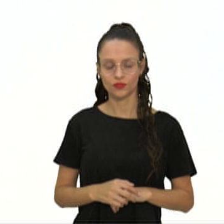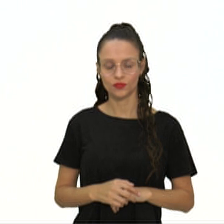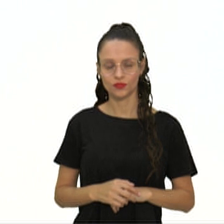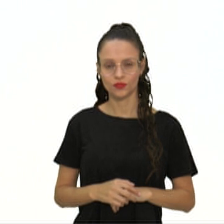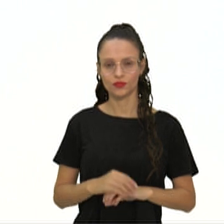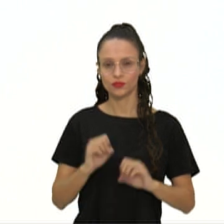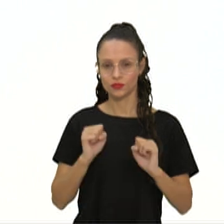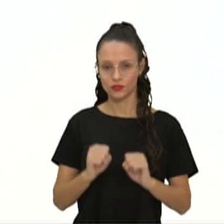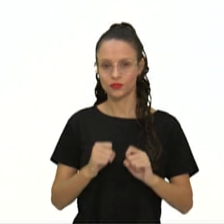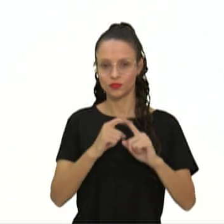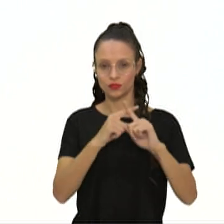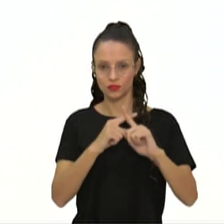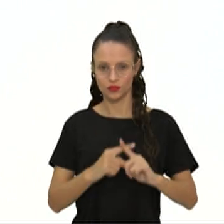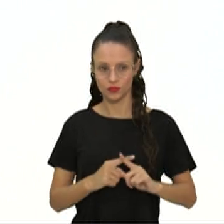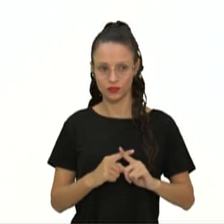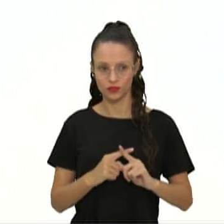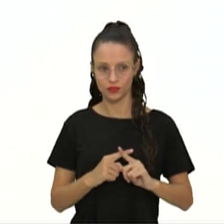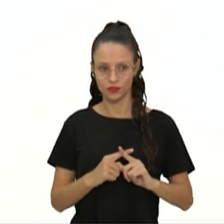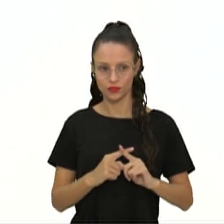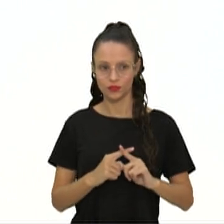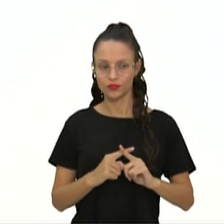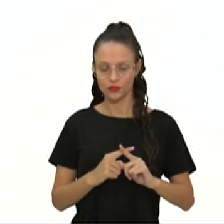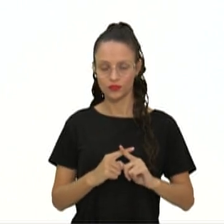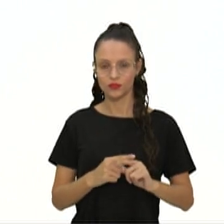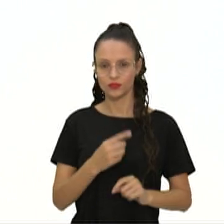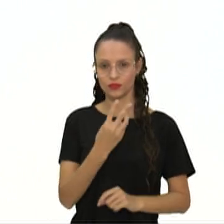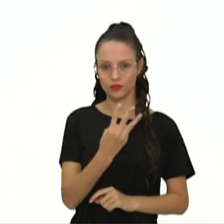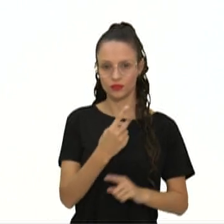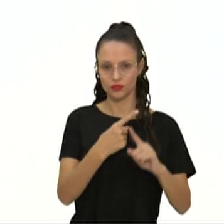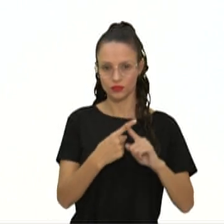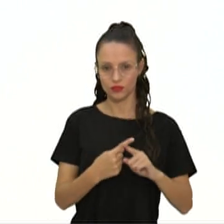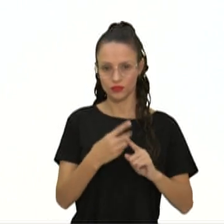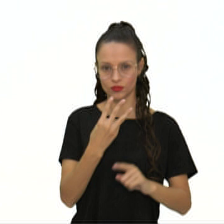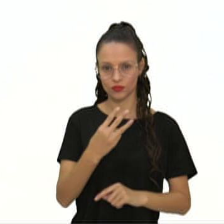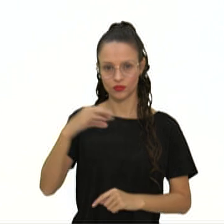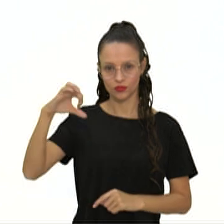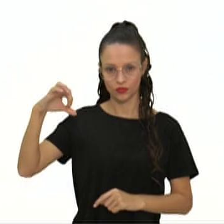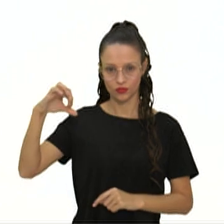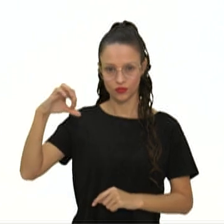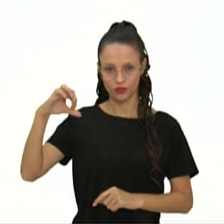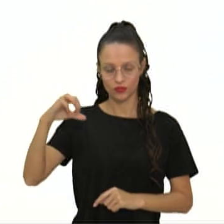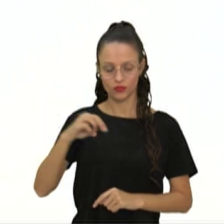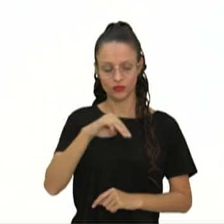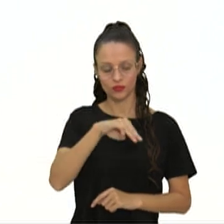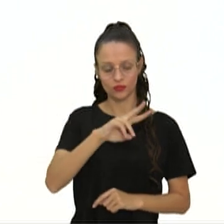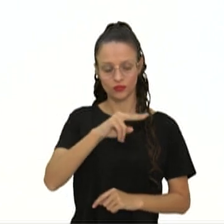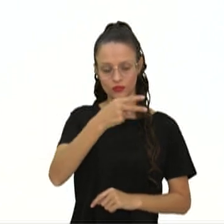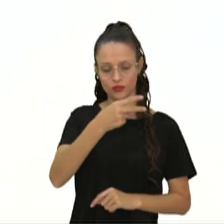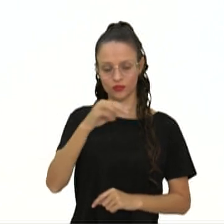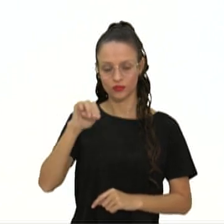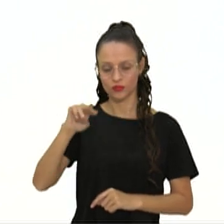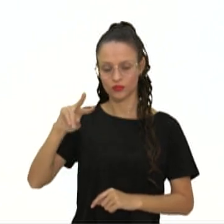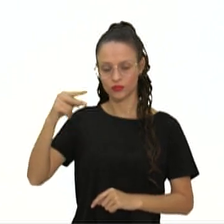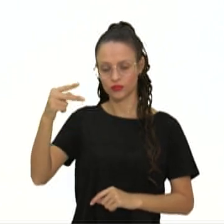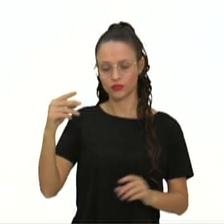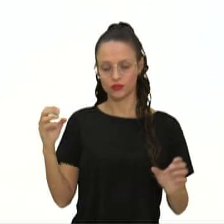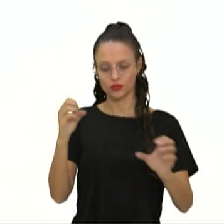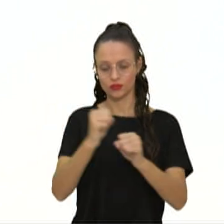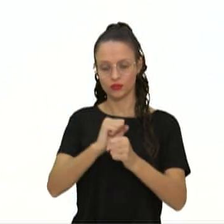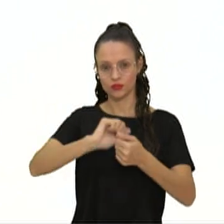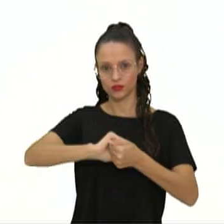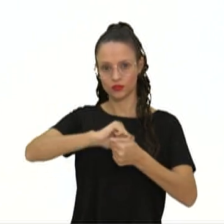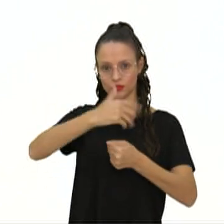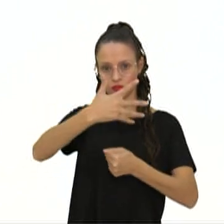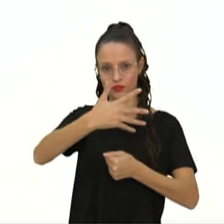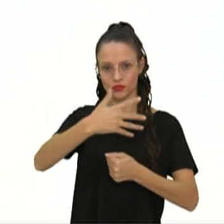Eu posso fazer a multiplicação, aí 3 vezes 3 é 9, m ao quadrado com m ao quadrado, somos expoentes,